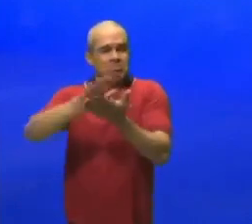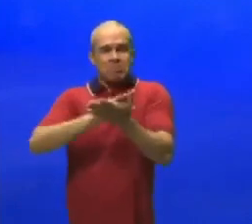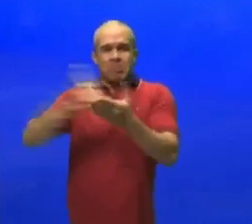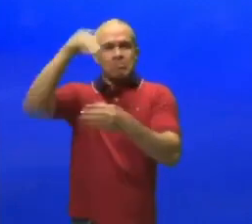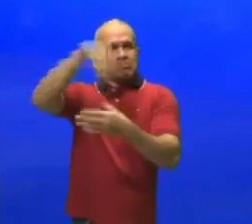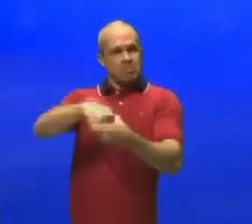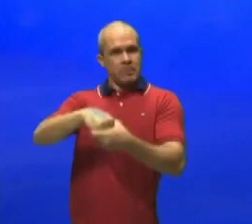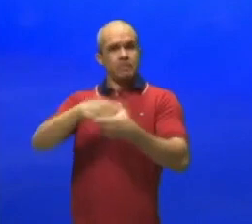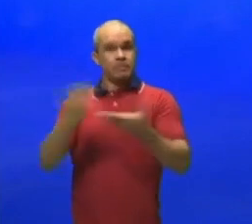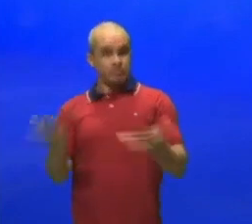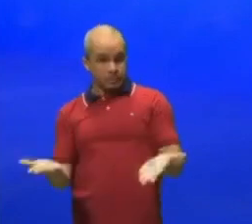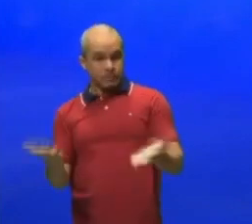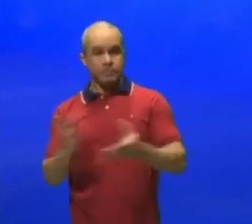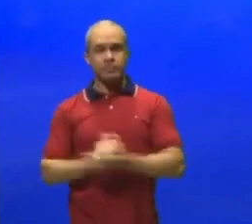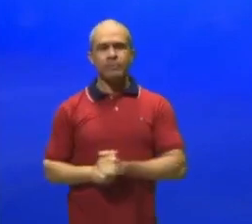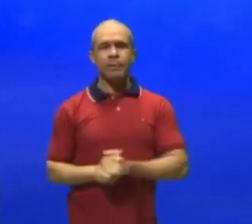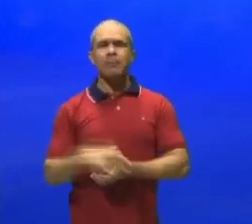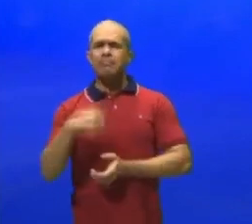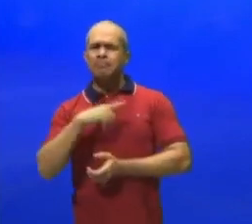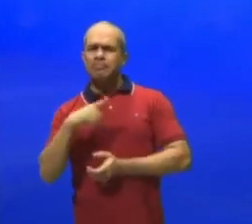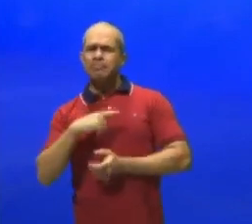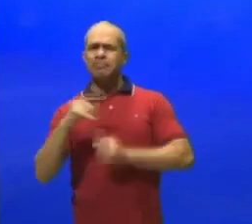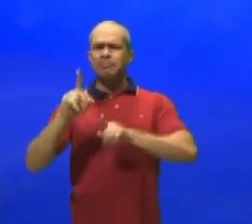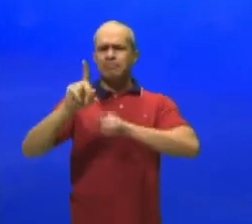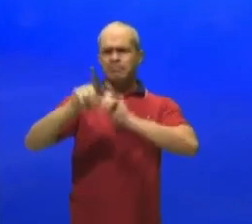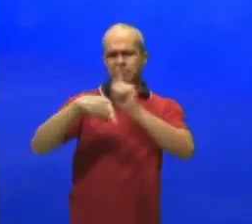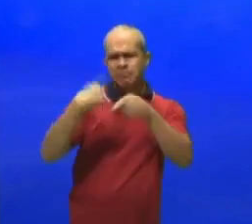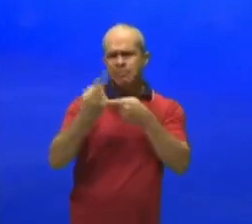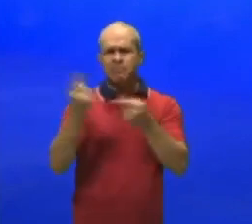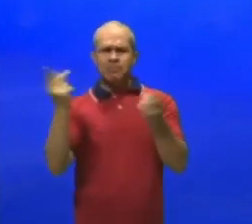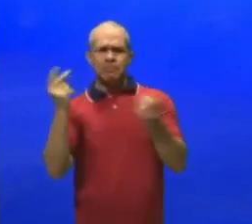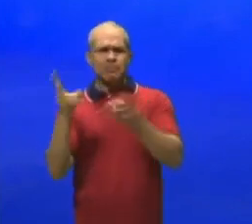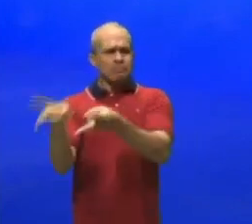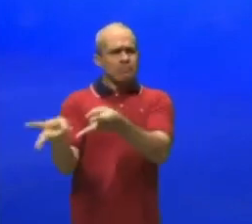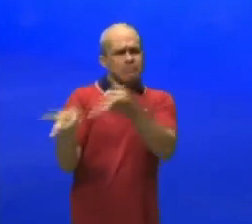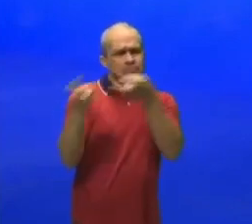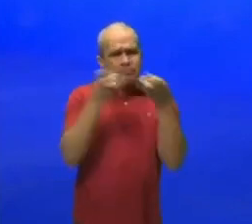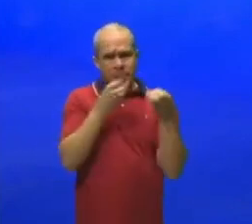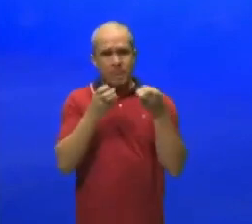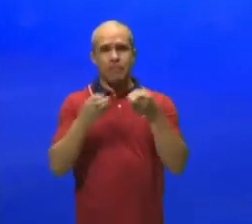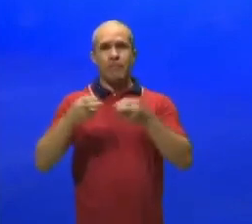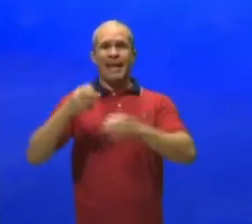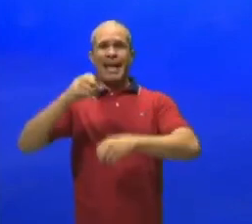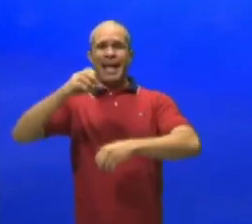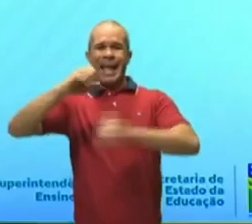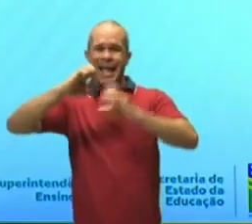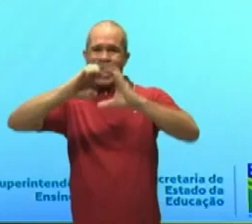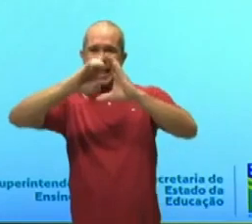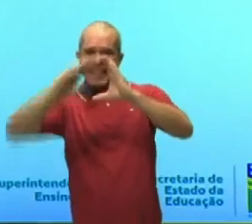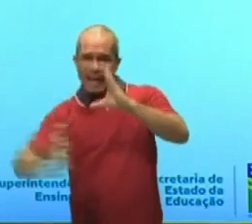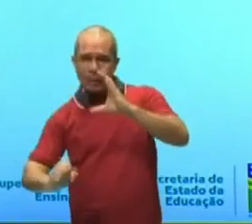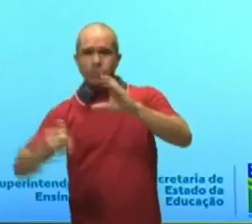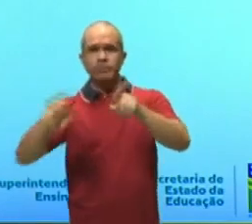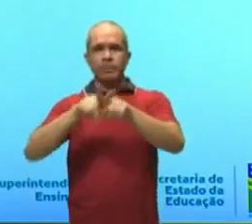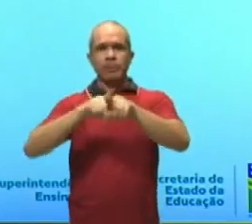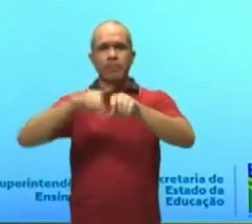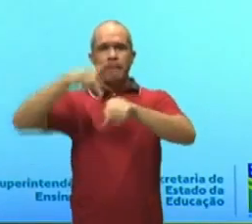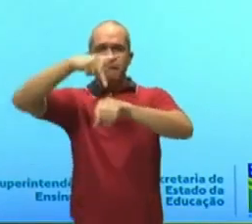elétrica. Porém, quando a gente analisa o elétron e o próton, aqui o